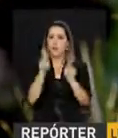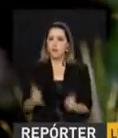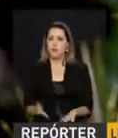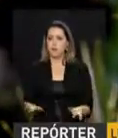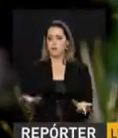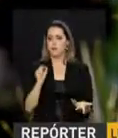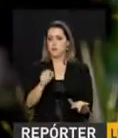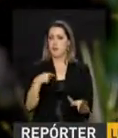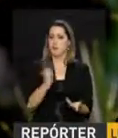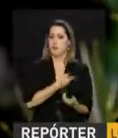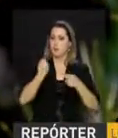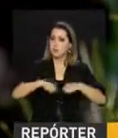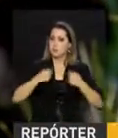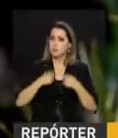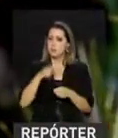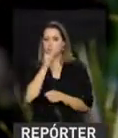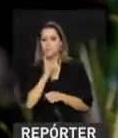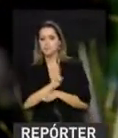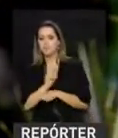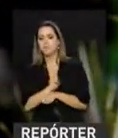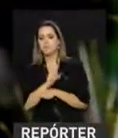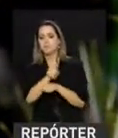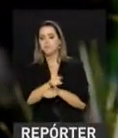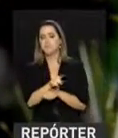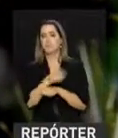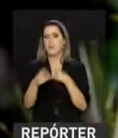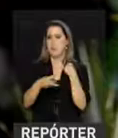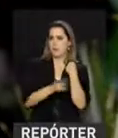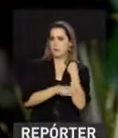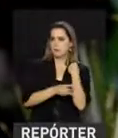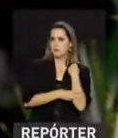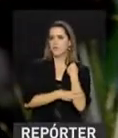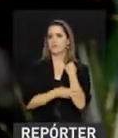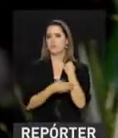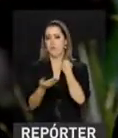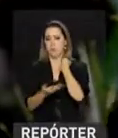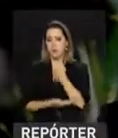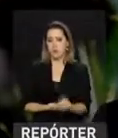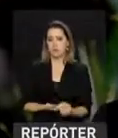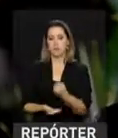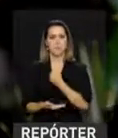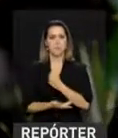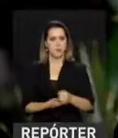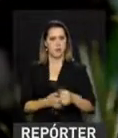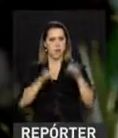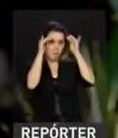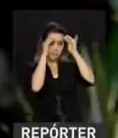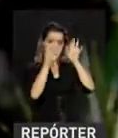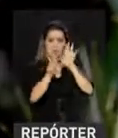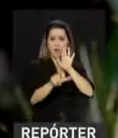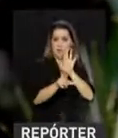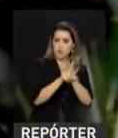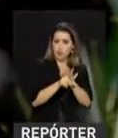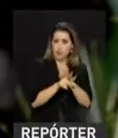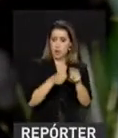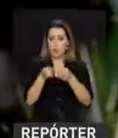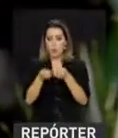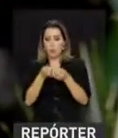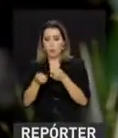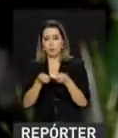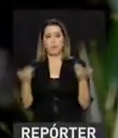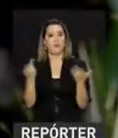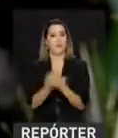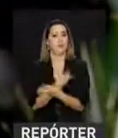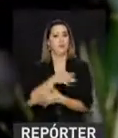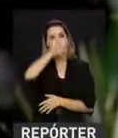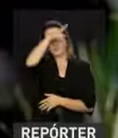precisamos fiscalizar as serrarias, nós precisamos fiscalizar o desmatamento, nós precisamos controlar o